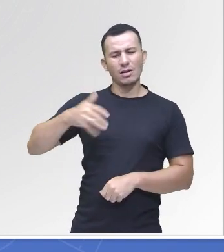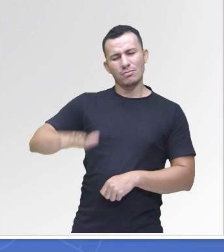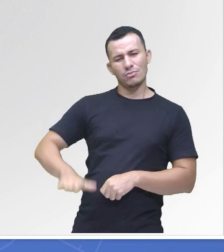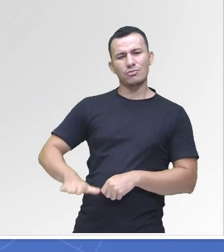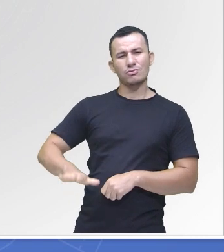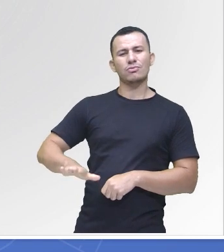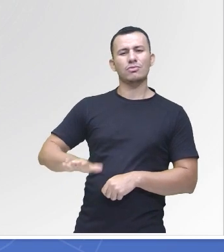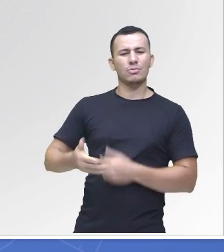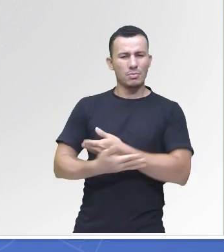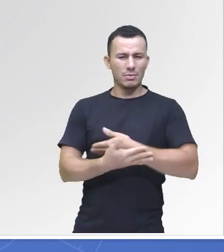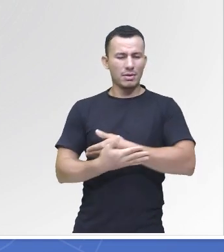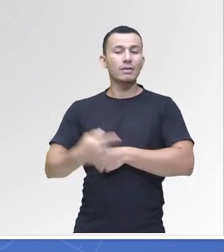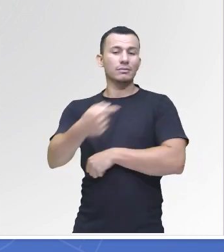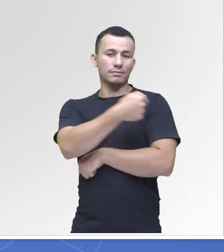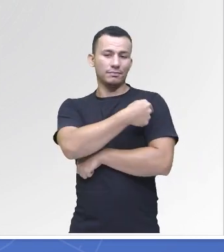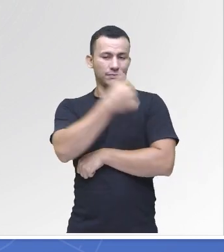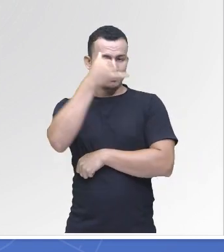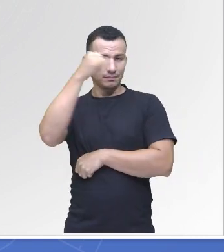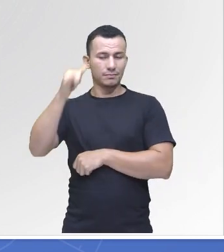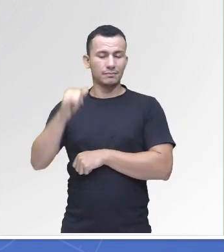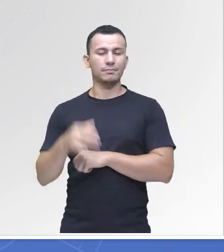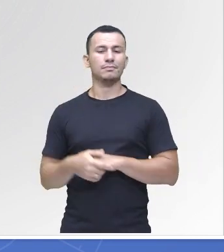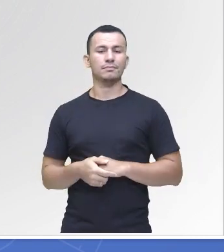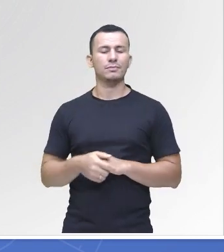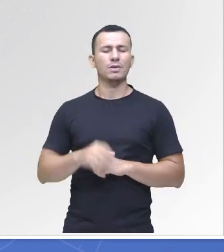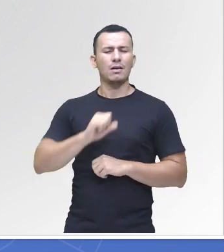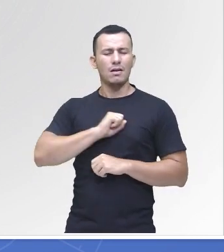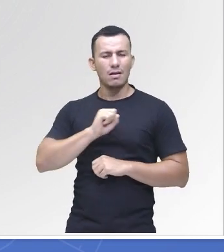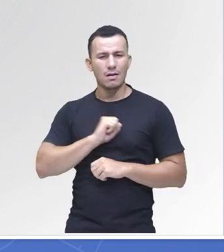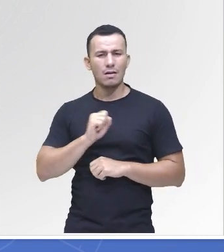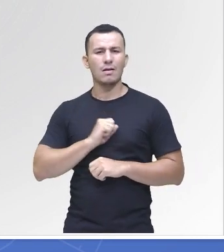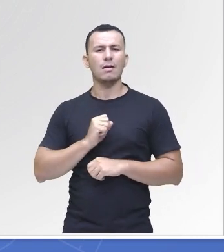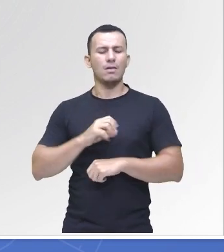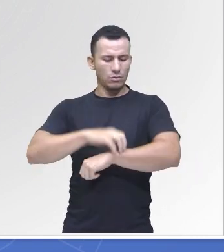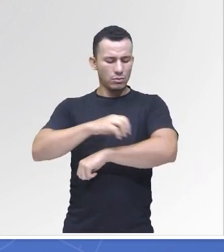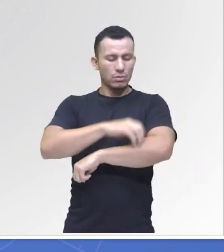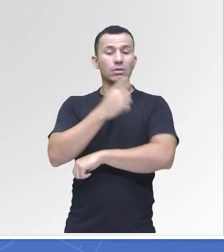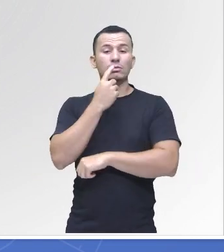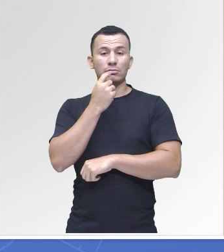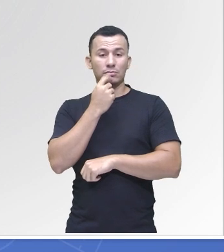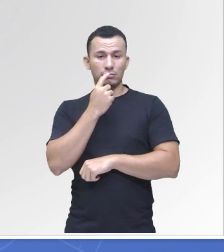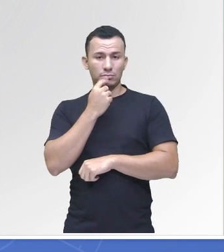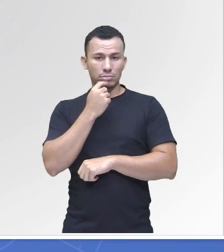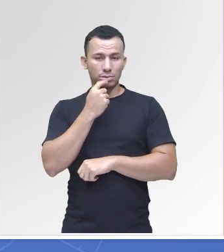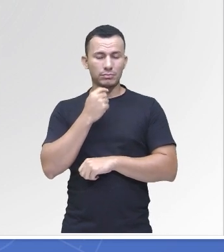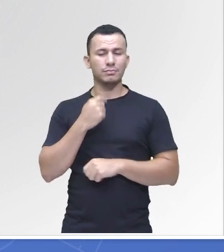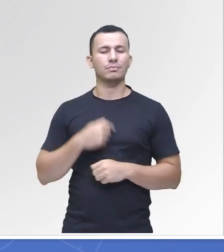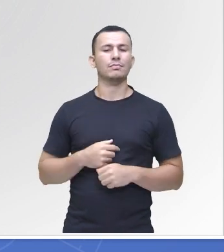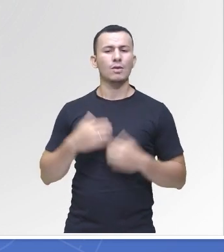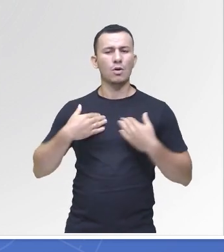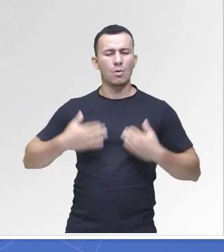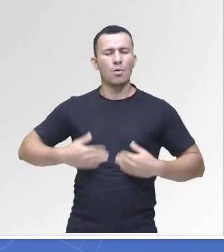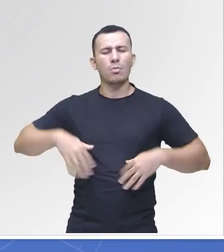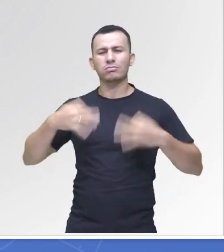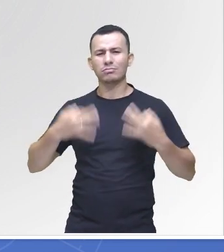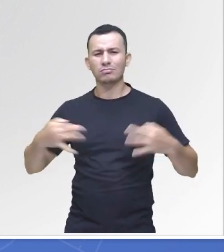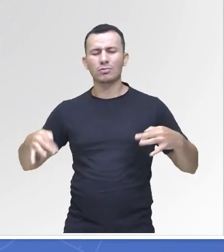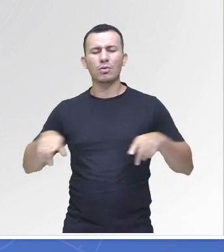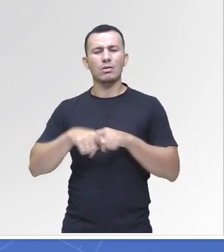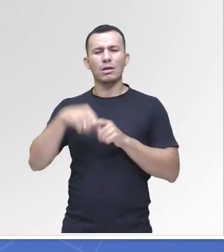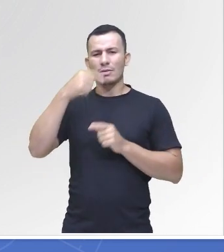né? Quando é bebezinho. Os sintomas: tosse, febre, manchas avermelhadas, dores no corpo,